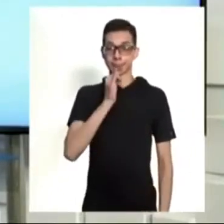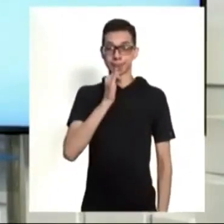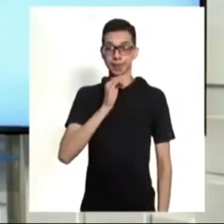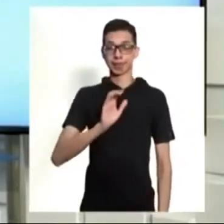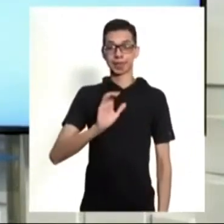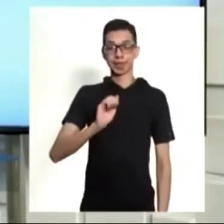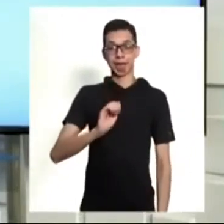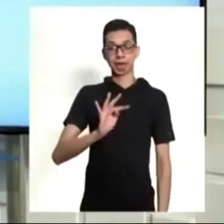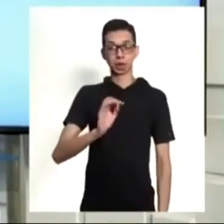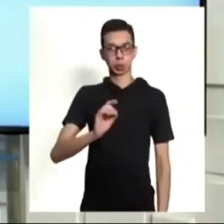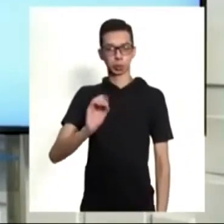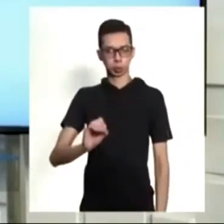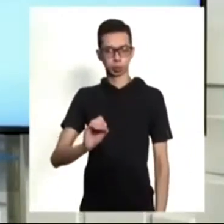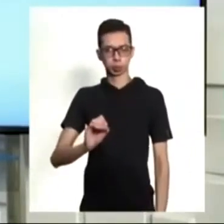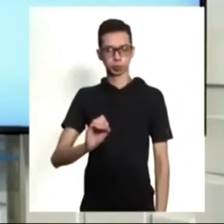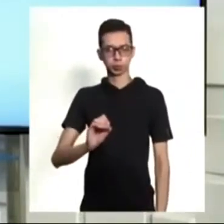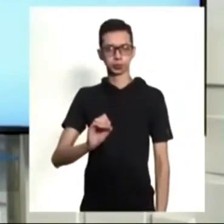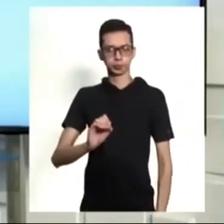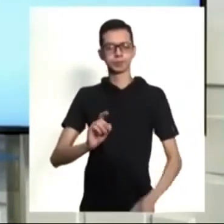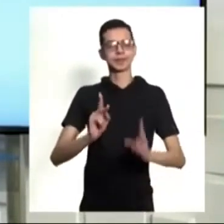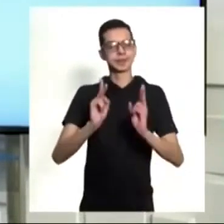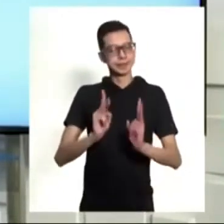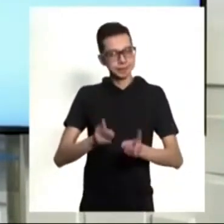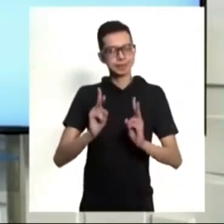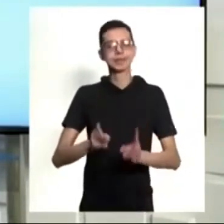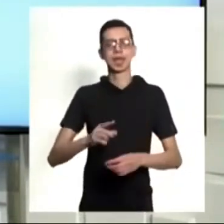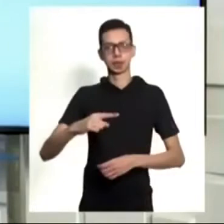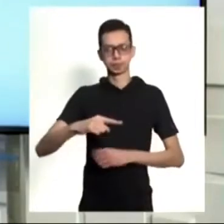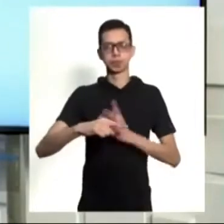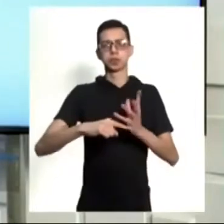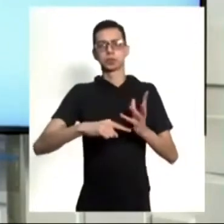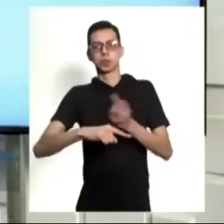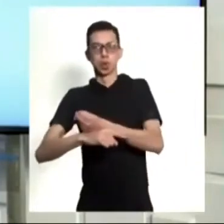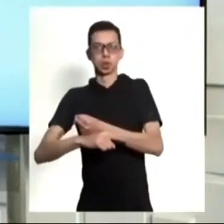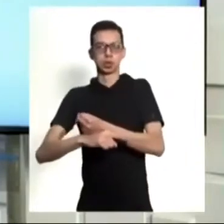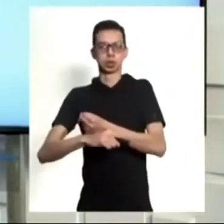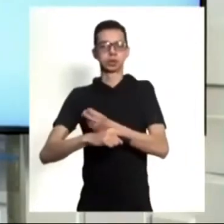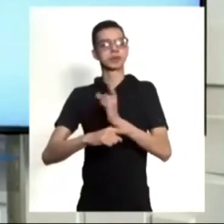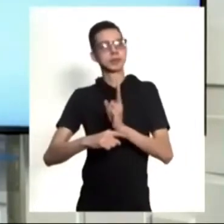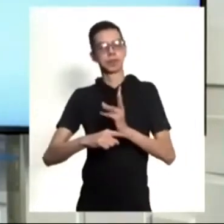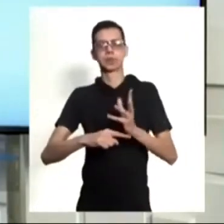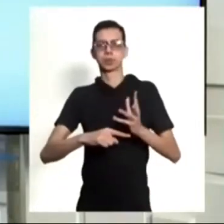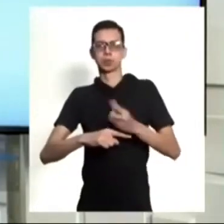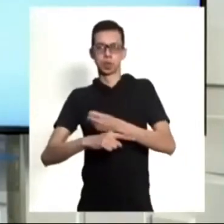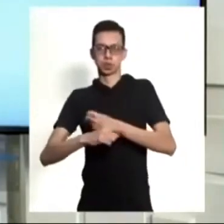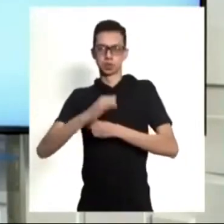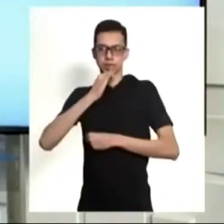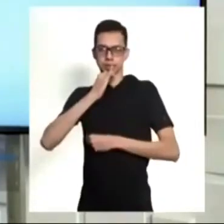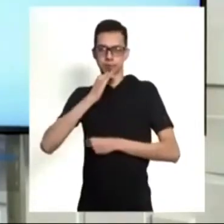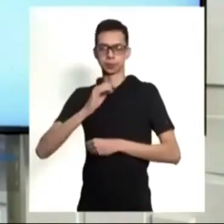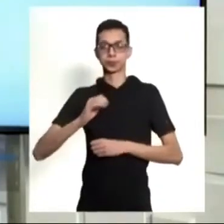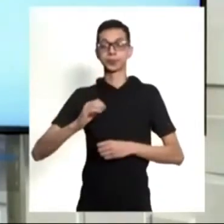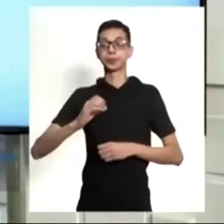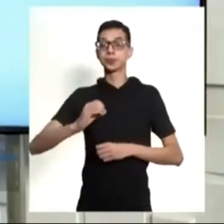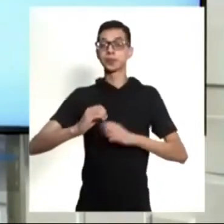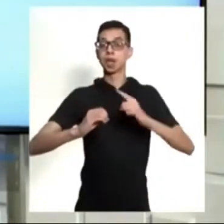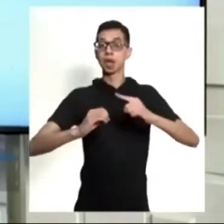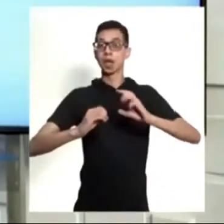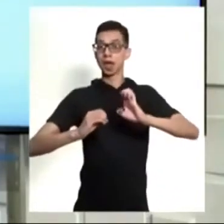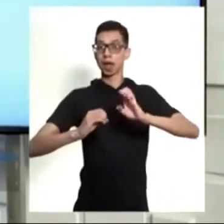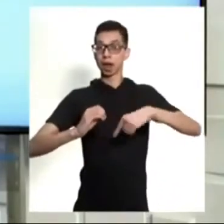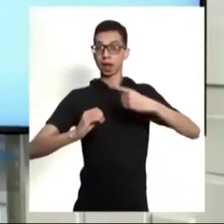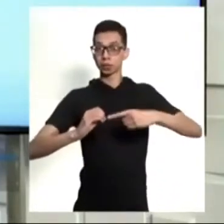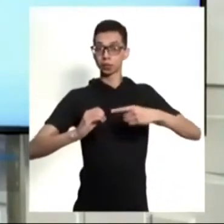maior. Portanto, ele sempre tende a sofrer redução. Tá? Então, você fala, ó, se eu ver o cara que é o cátodo, Renner, eu já posso falar que ele sofre